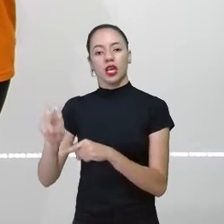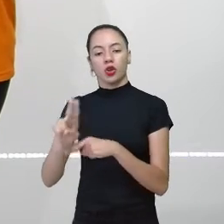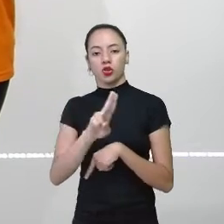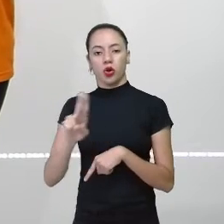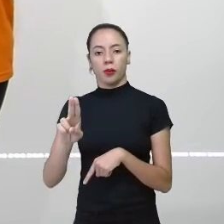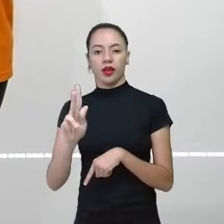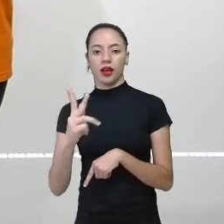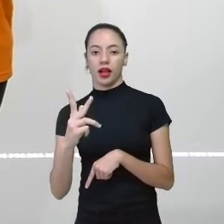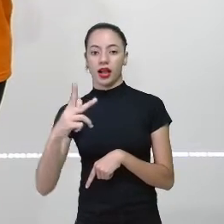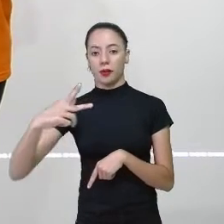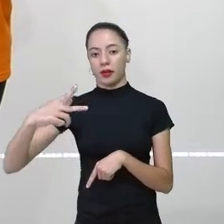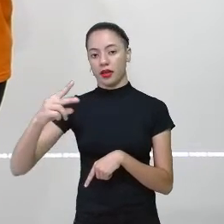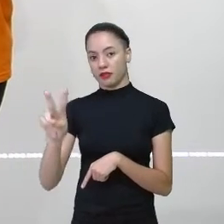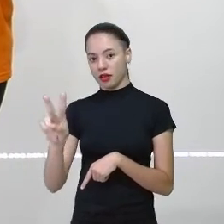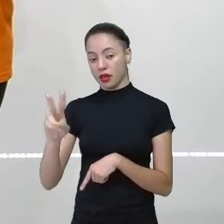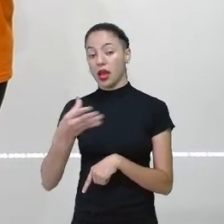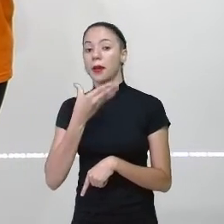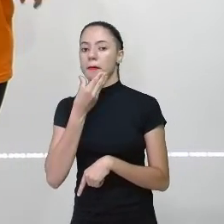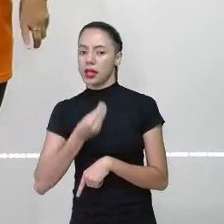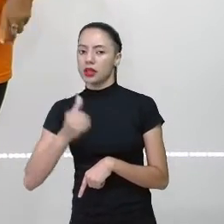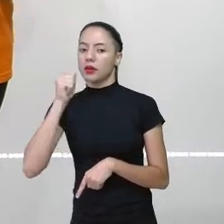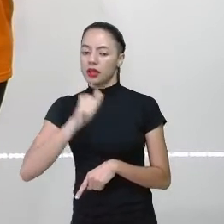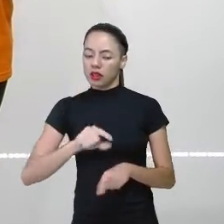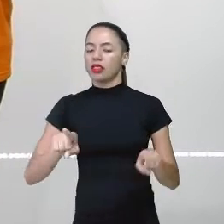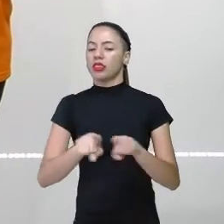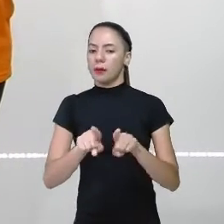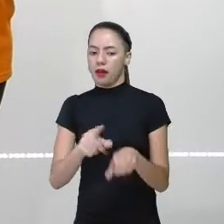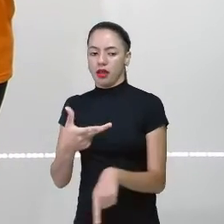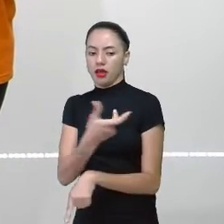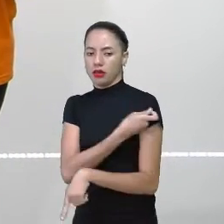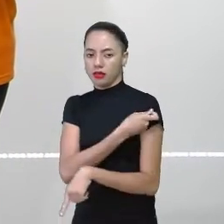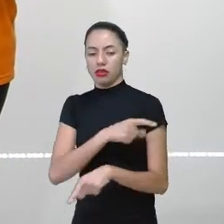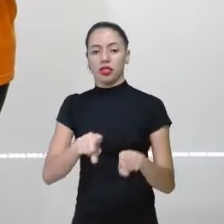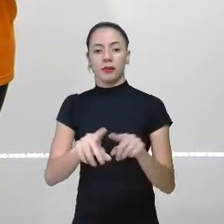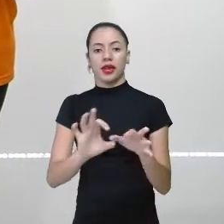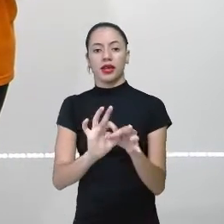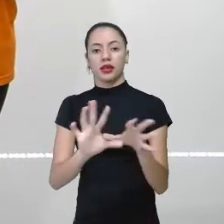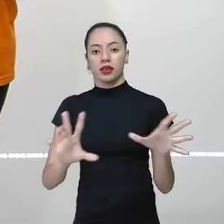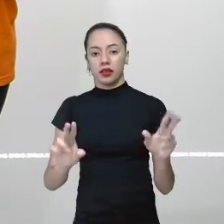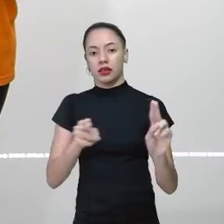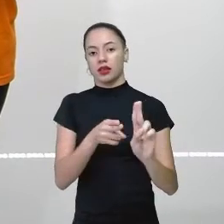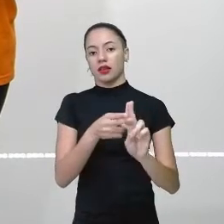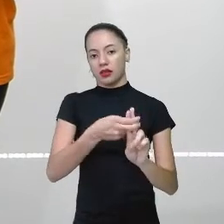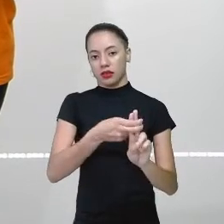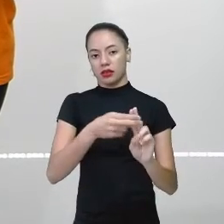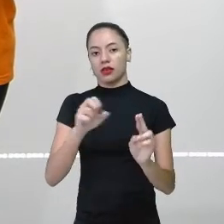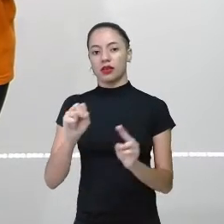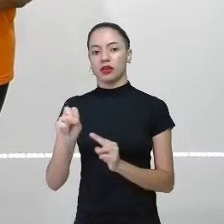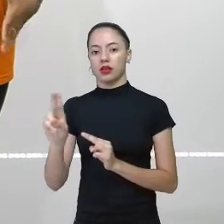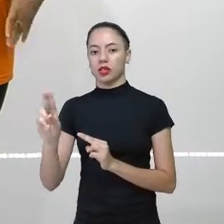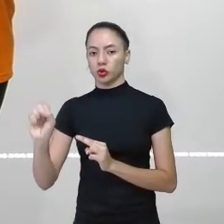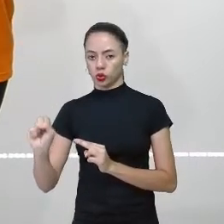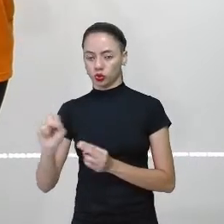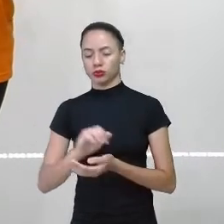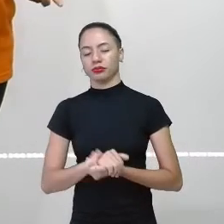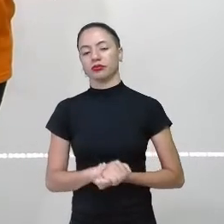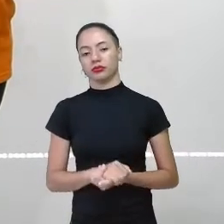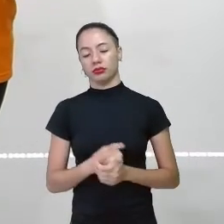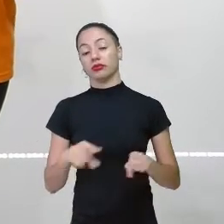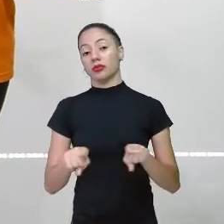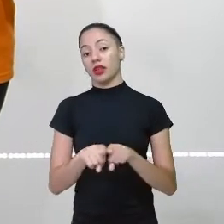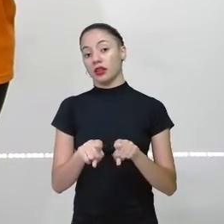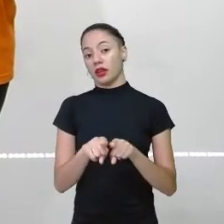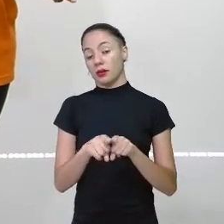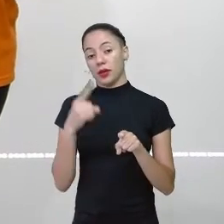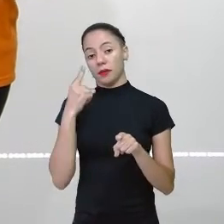só meninas devem tomar, os meninos também devem, e está disponível em nosso Sistema Único de Saúde, tá bom? Falar também